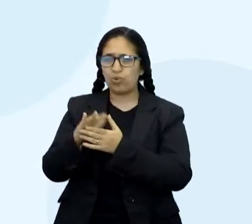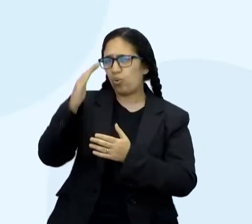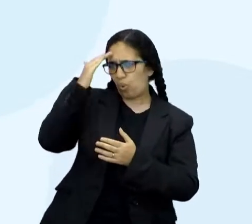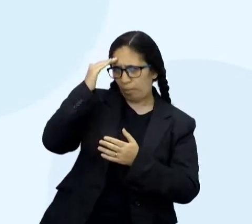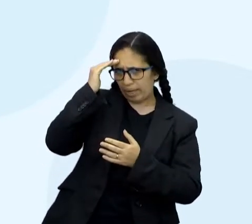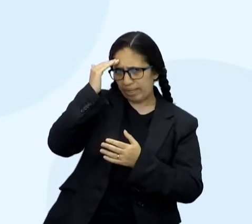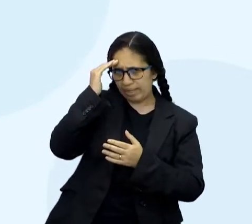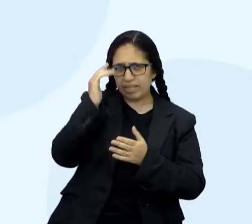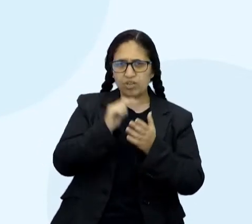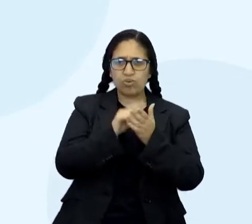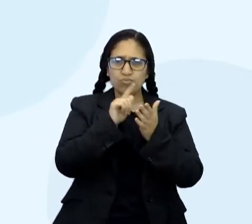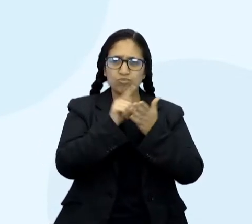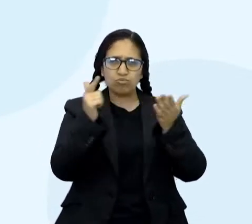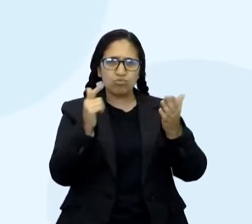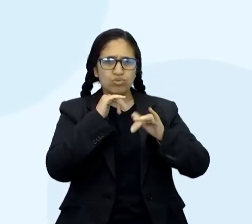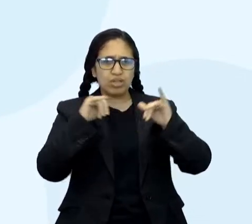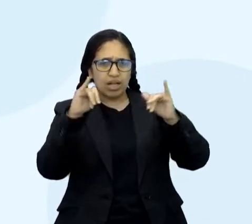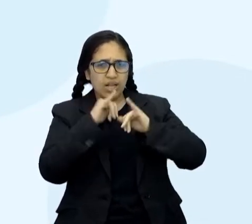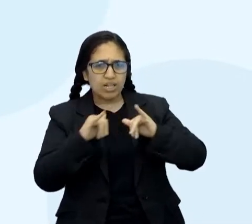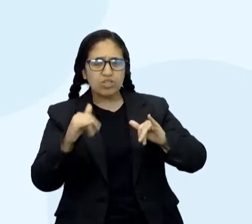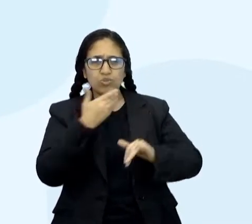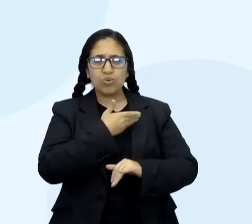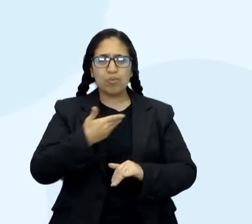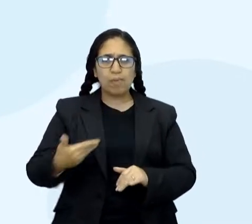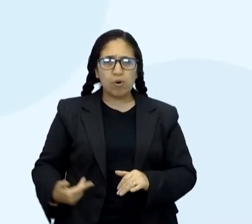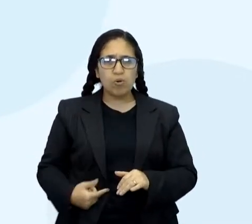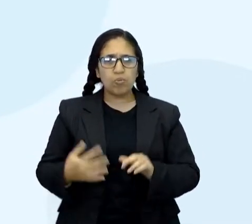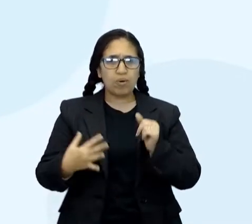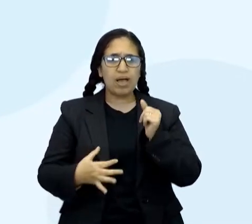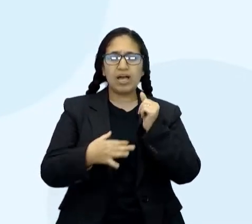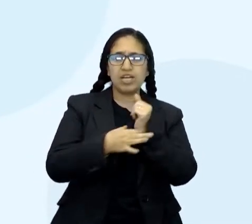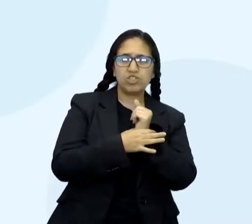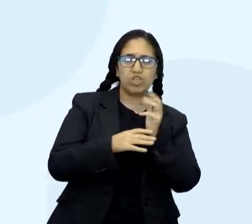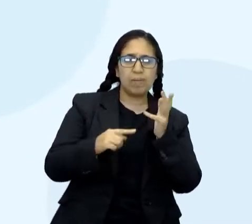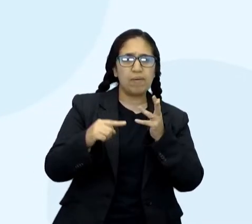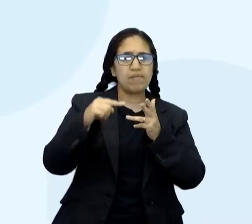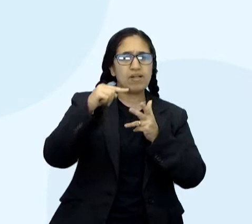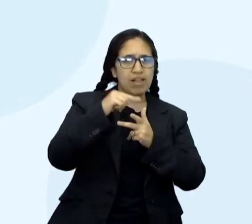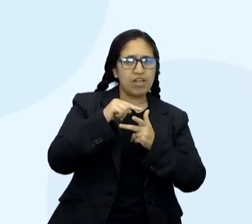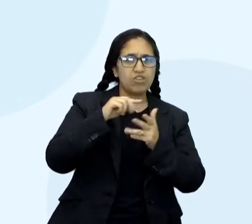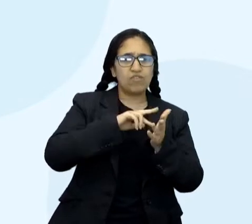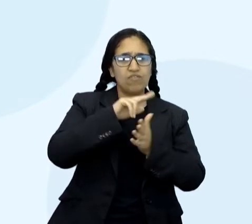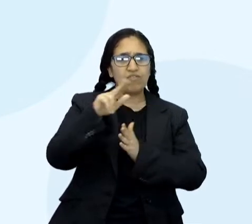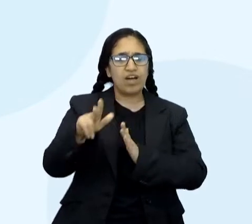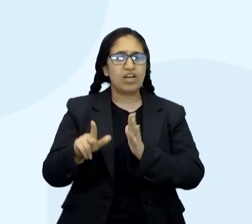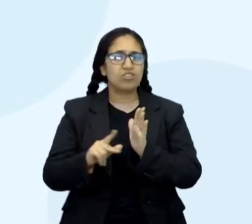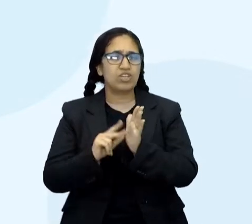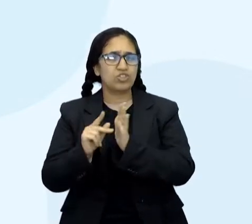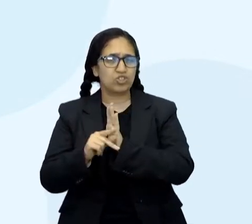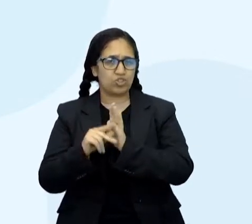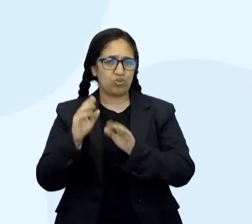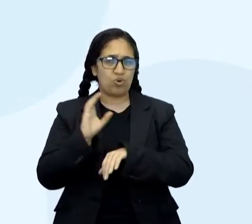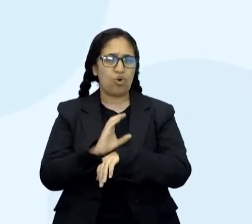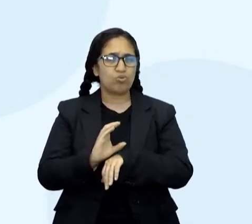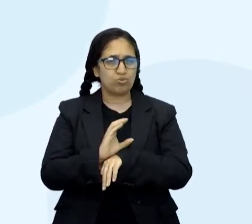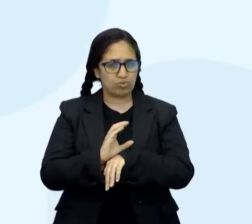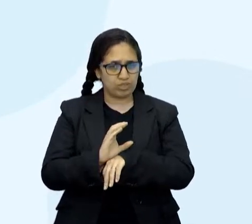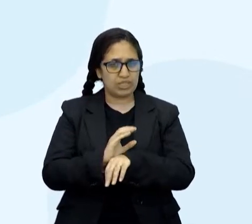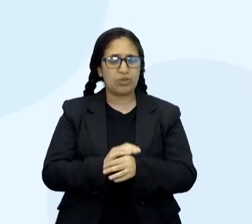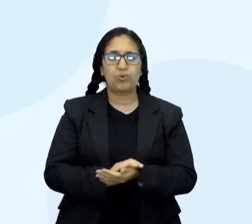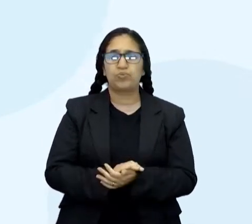produto jornalístico como um serviço público, com garantias e privilégios específicos previstos em vários artigos da